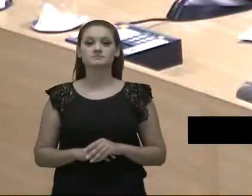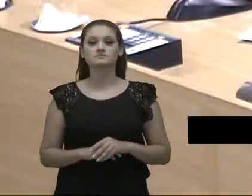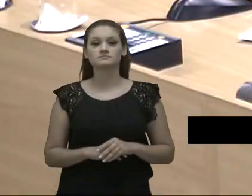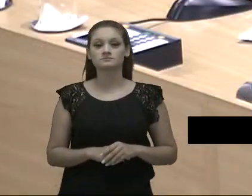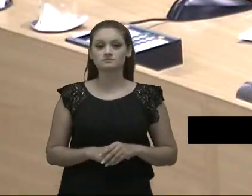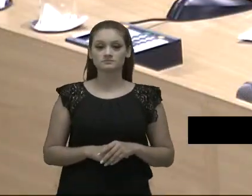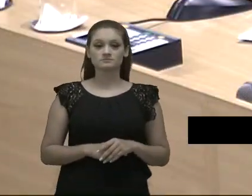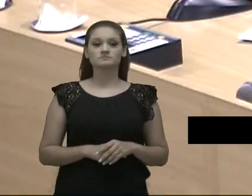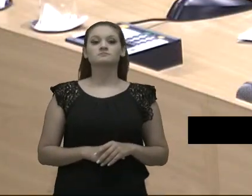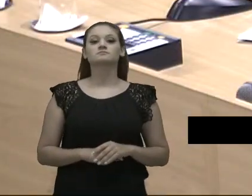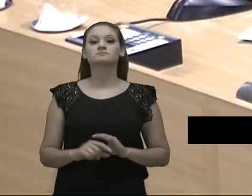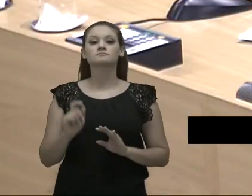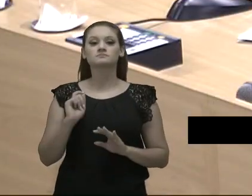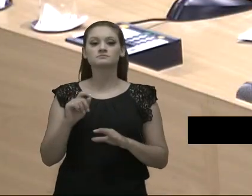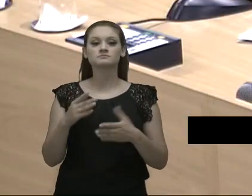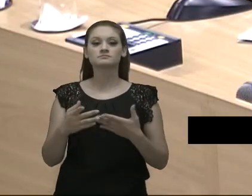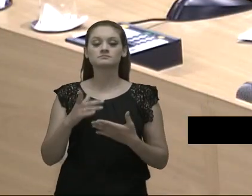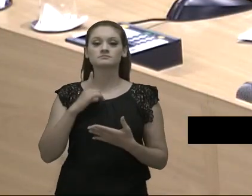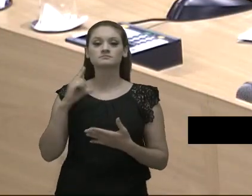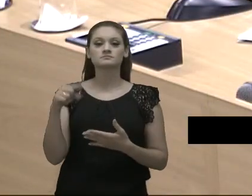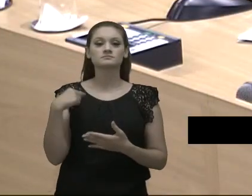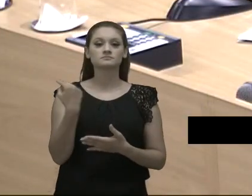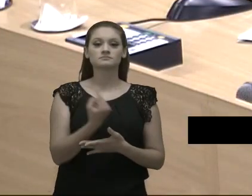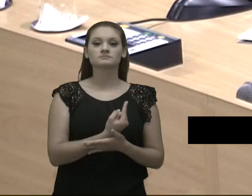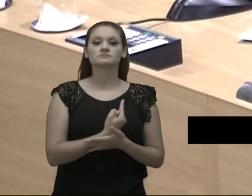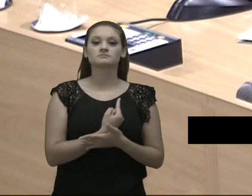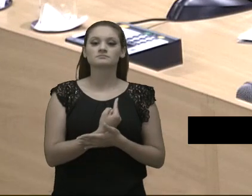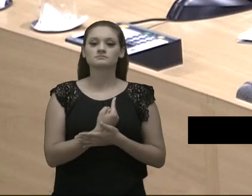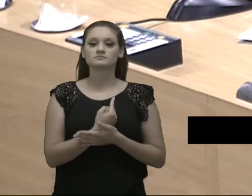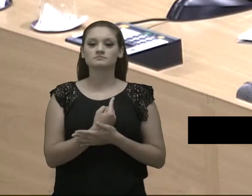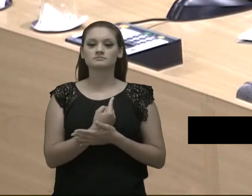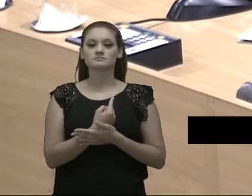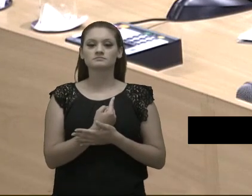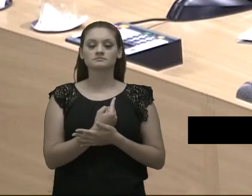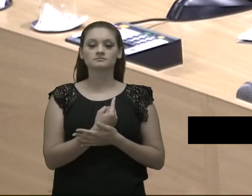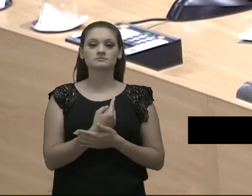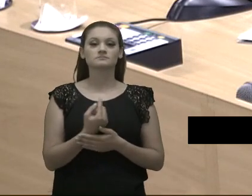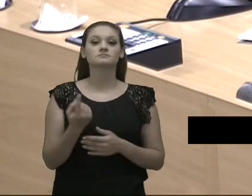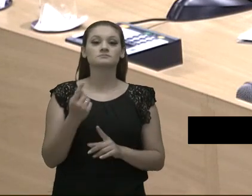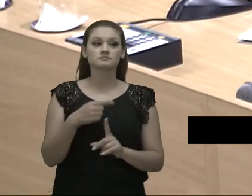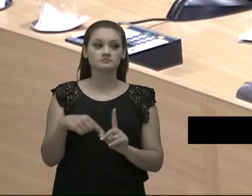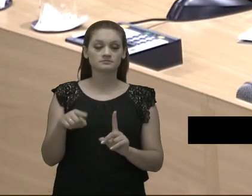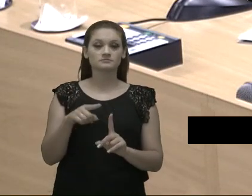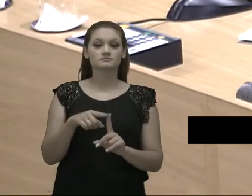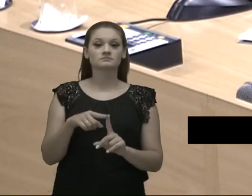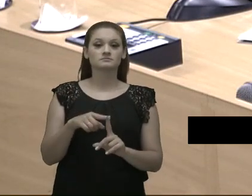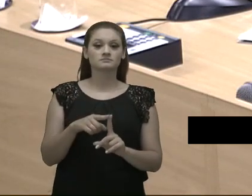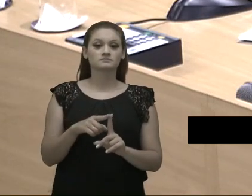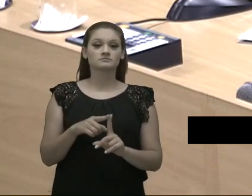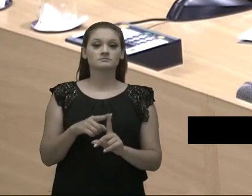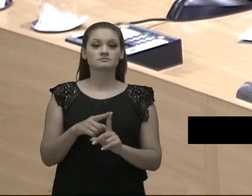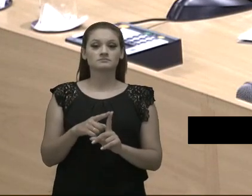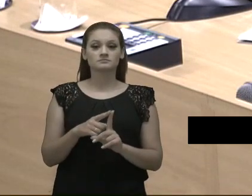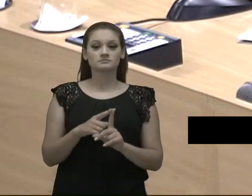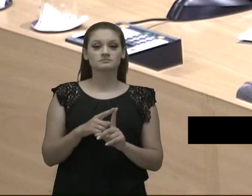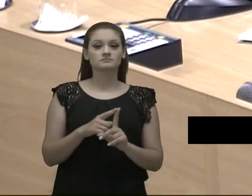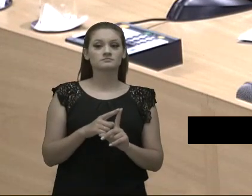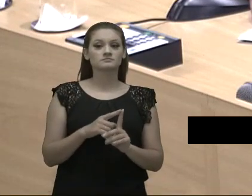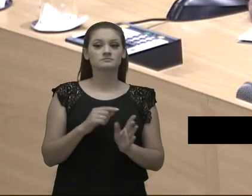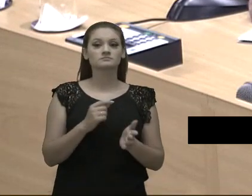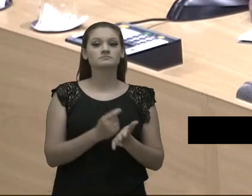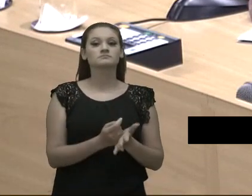O que houve, a gente basicamente pegou o mesmo motivo que eles deram para nós em relação ao distrato do